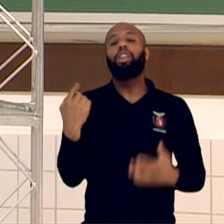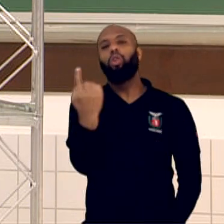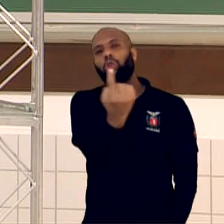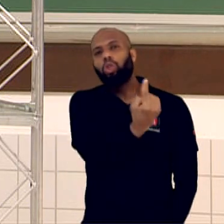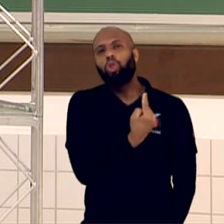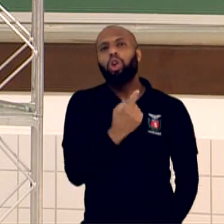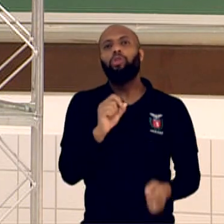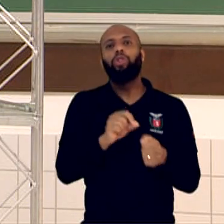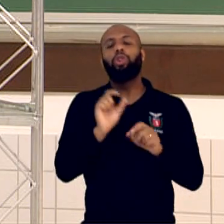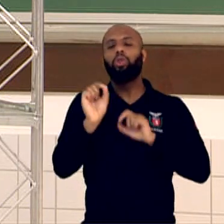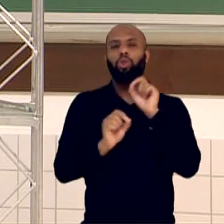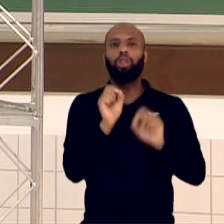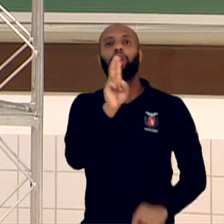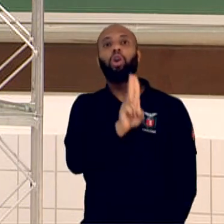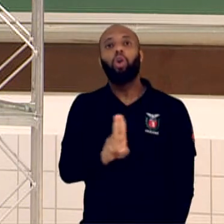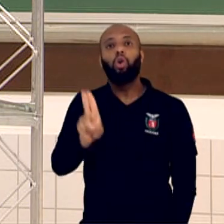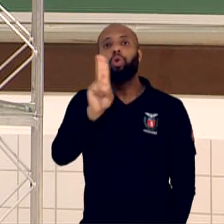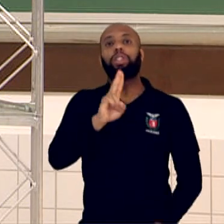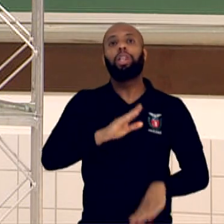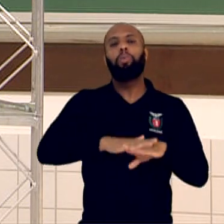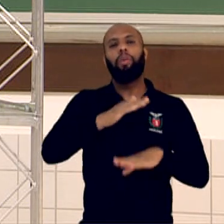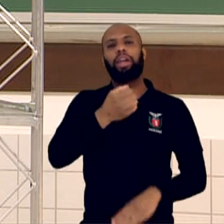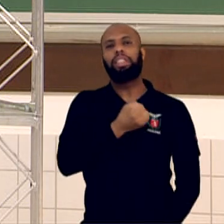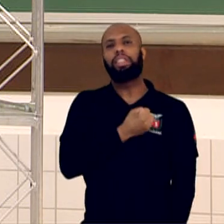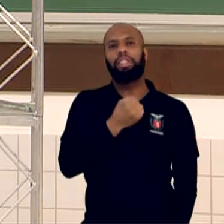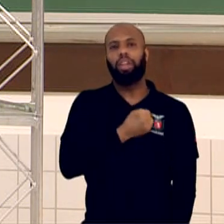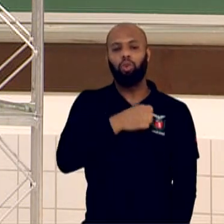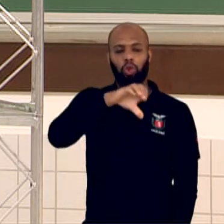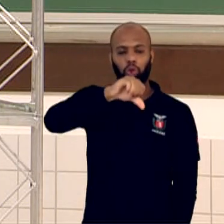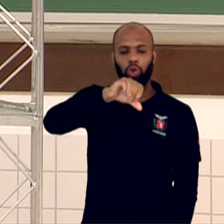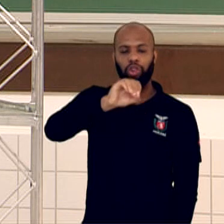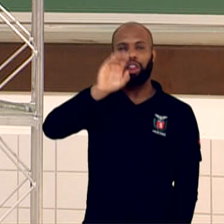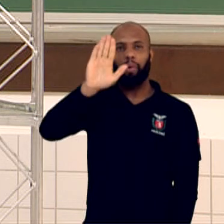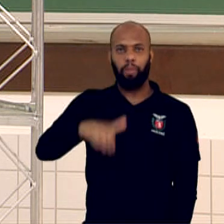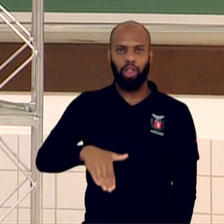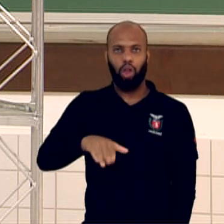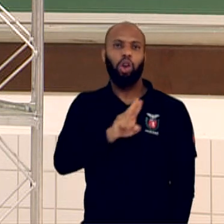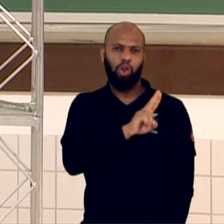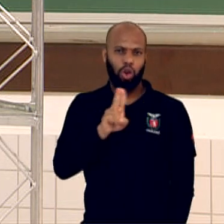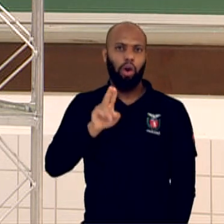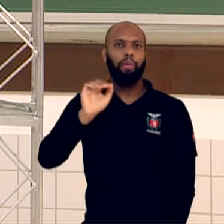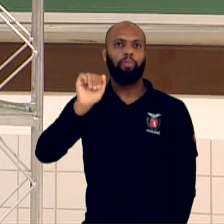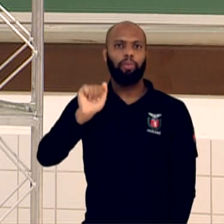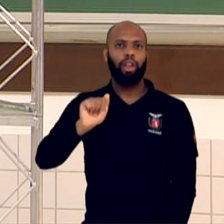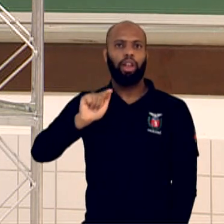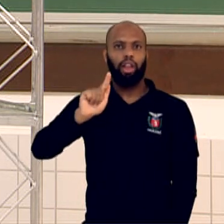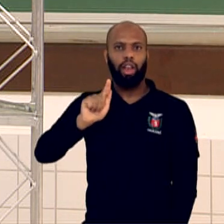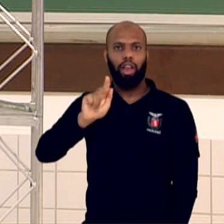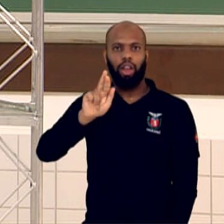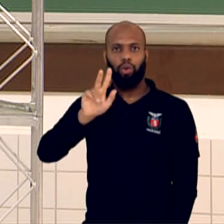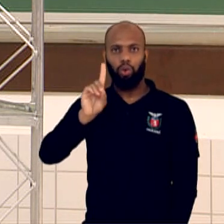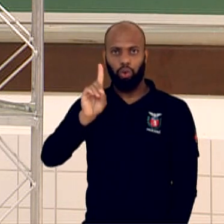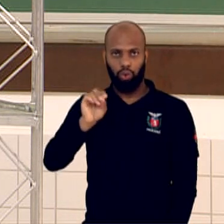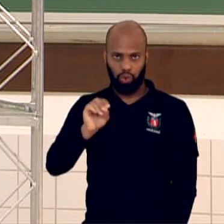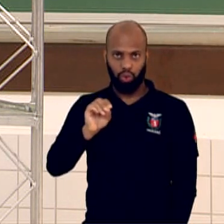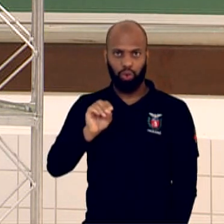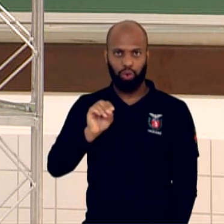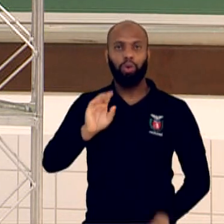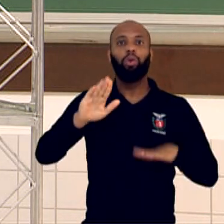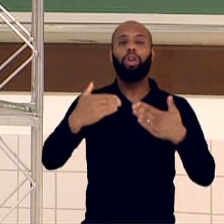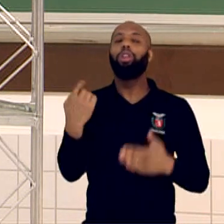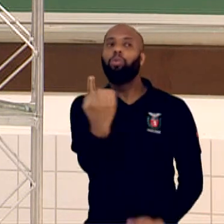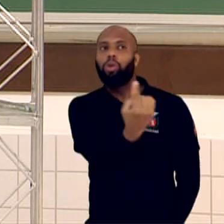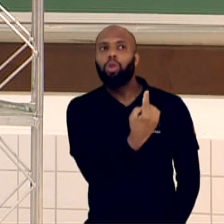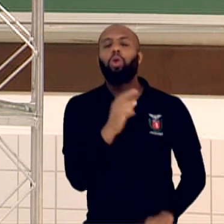sempre utilizando mais esses ângulos agudos, né, que para nós, ângulos agudos, aqueles menores que 90 graus, para